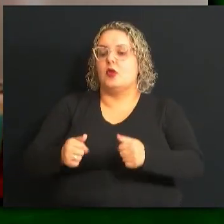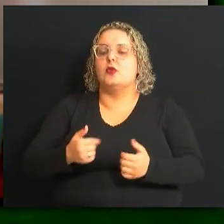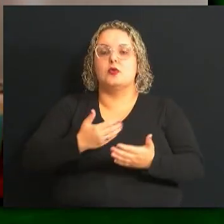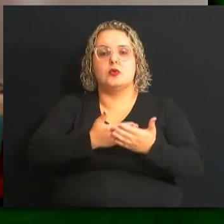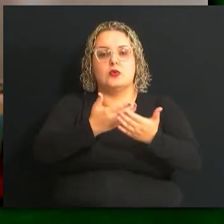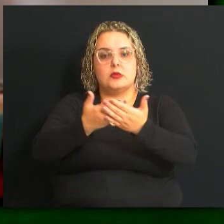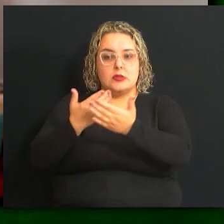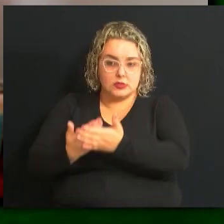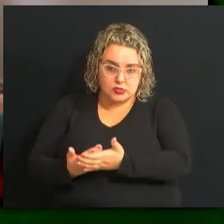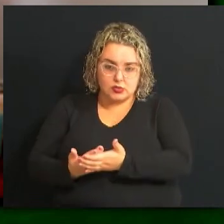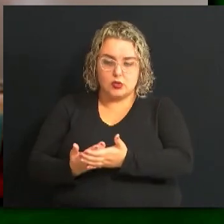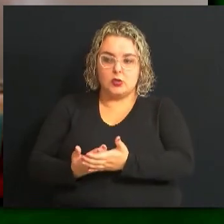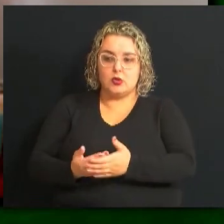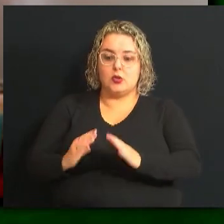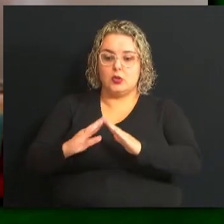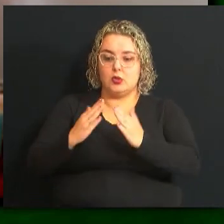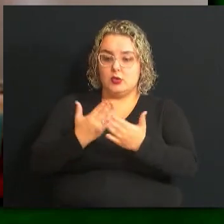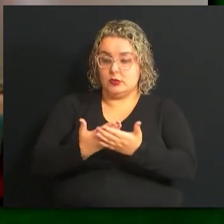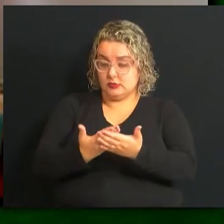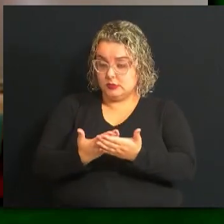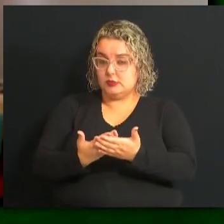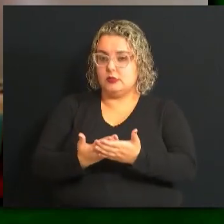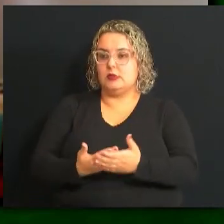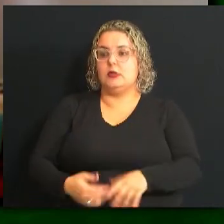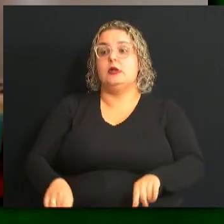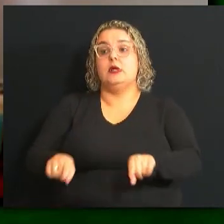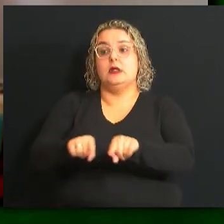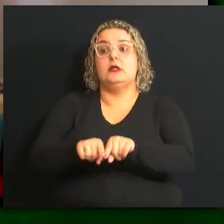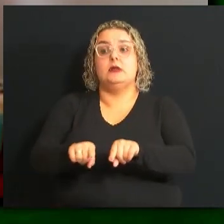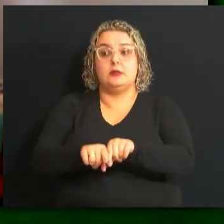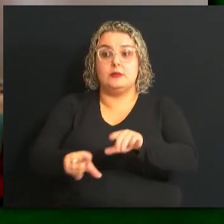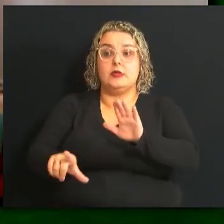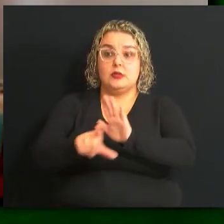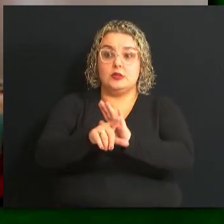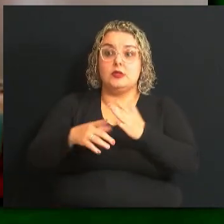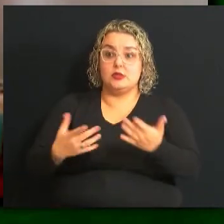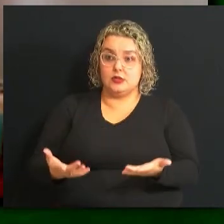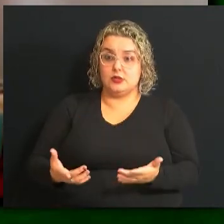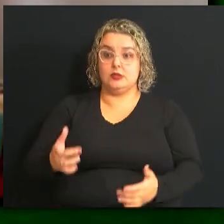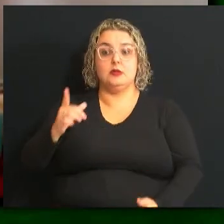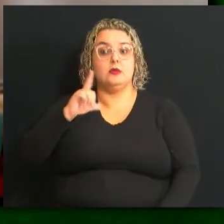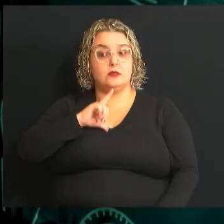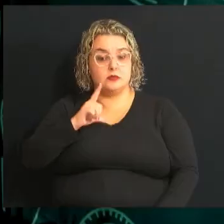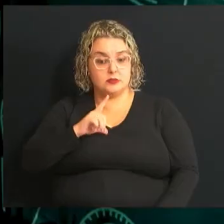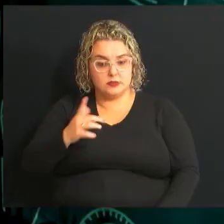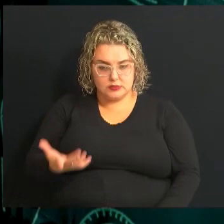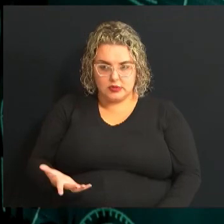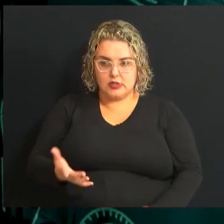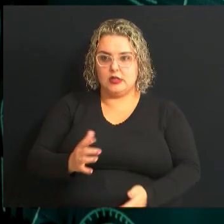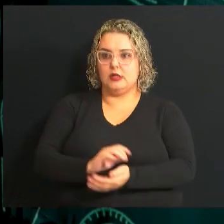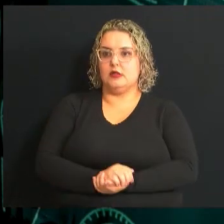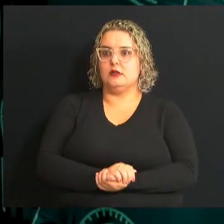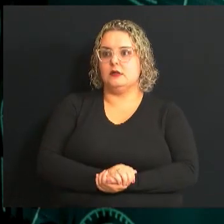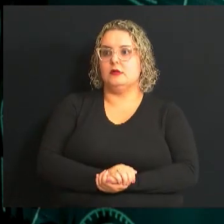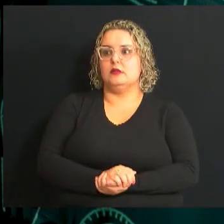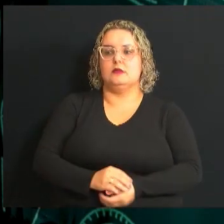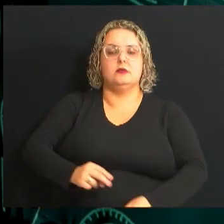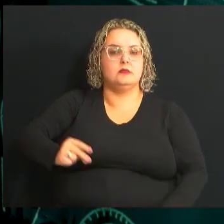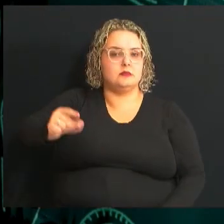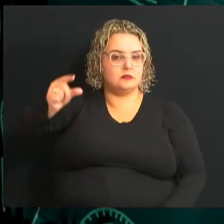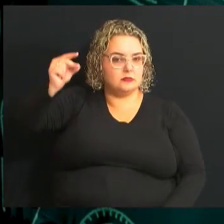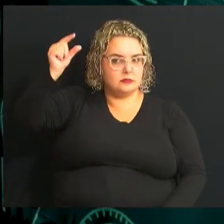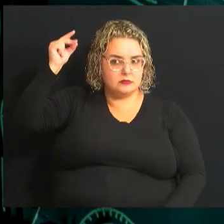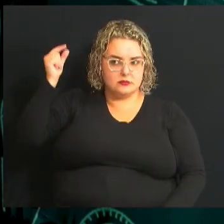e também em relação do ponto de vista legislativo, né? Então, a gente tem, desde há muito tempo,